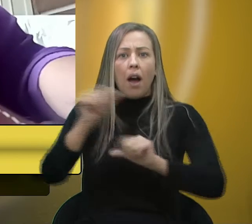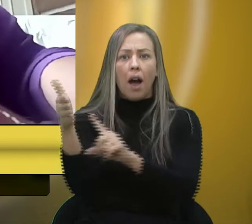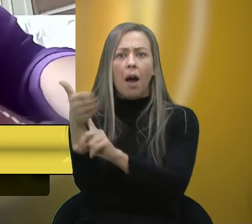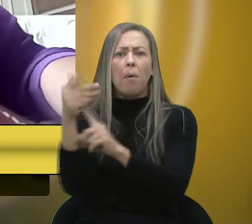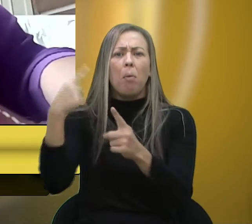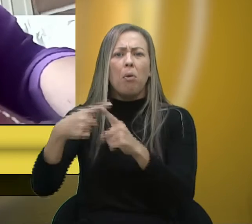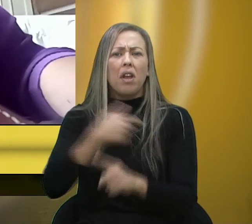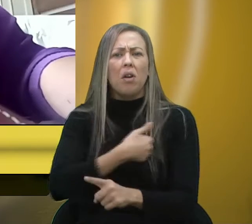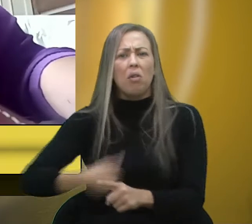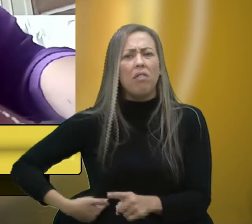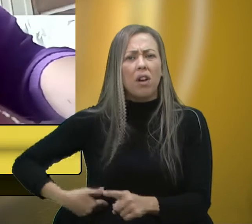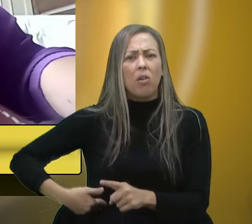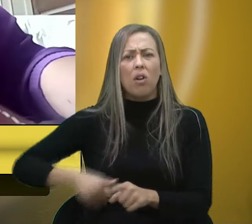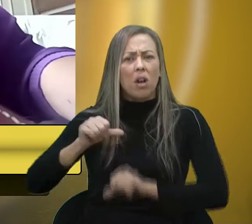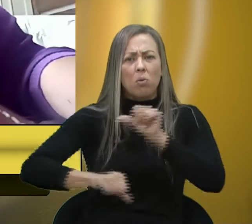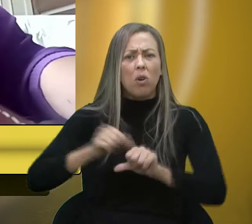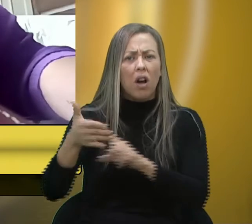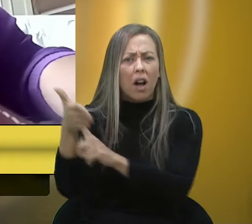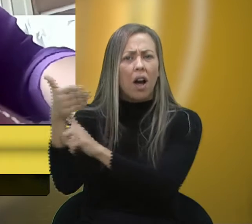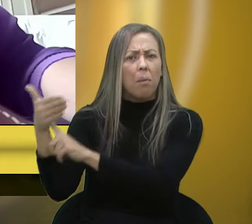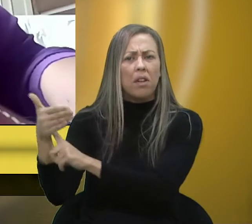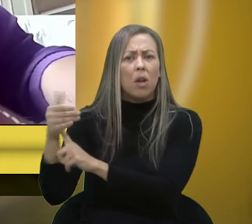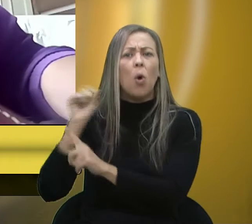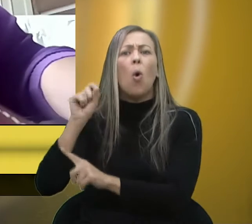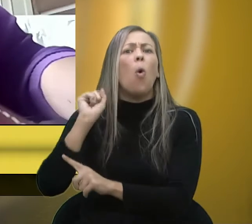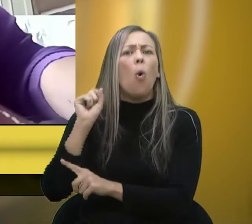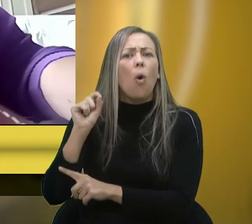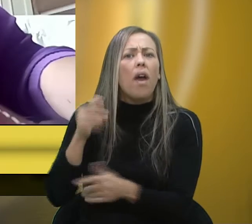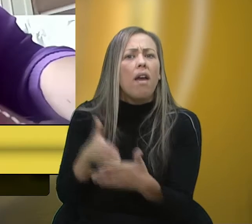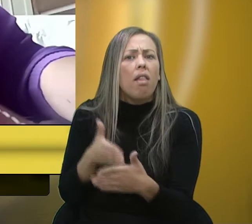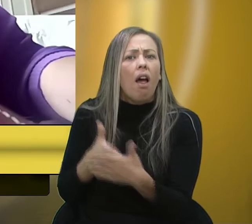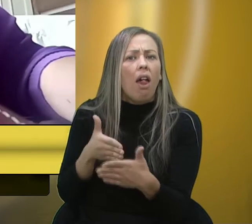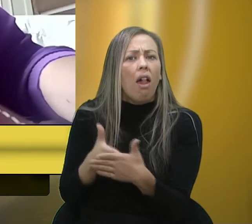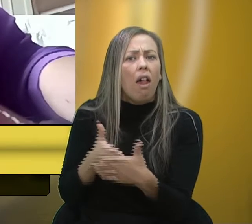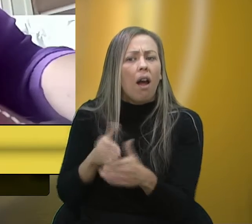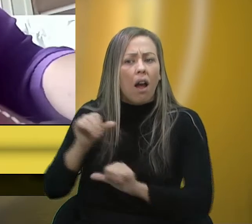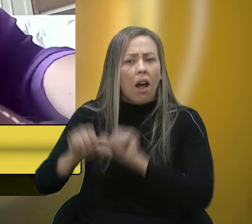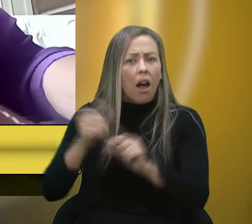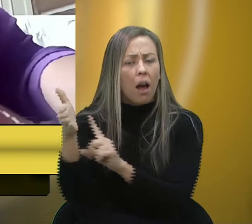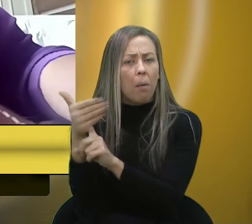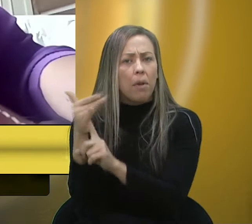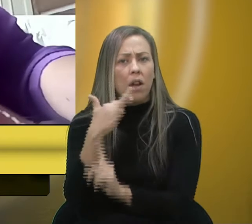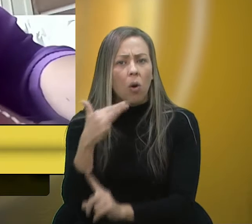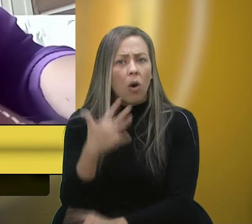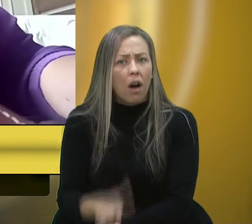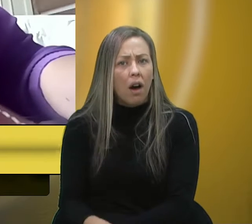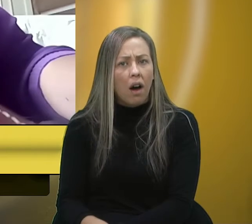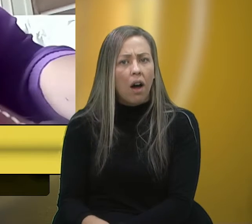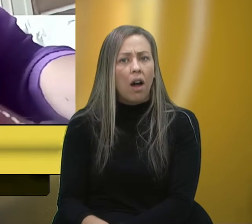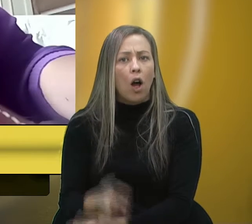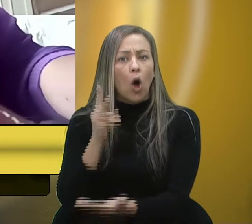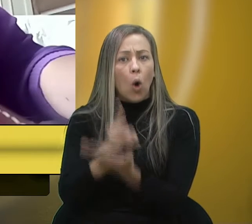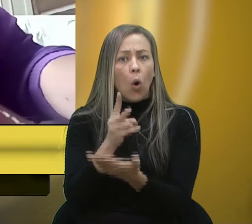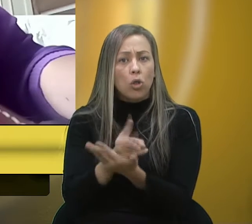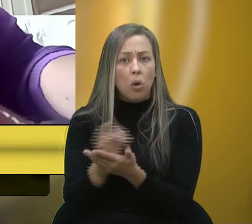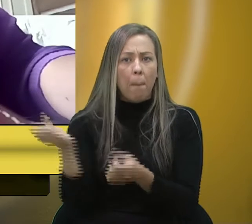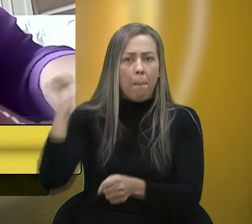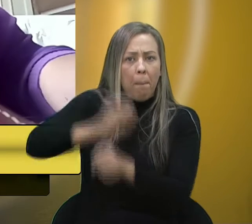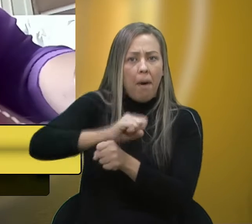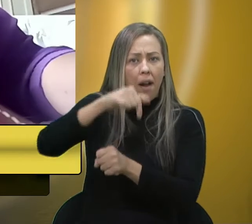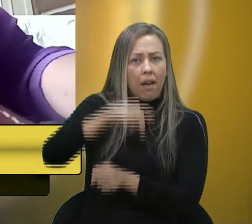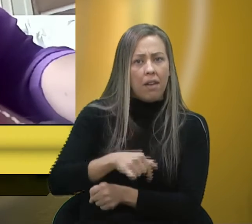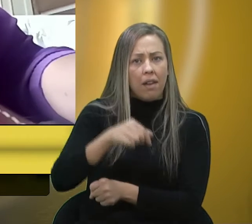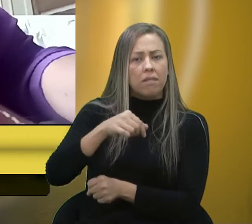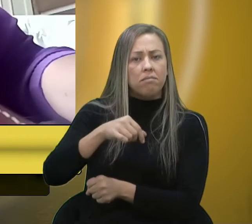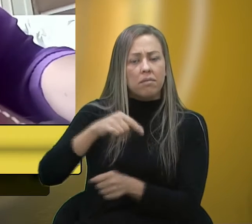troca a bandeira? O que está impedindo ele de trocar a bandeira? Ele deixou a congestão para o município,